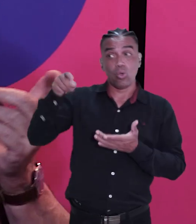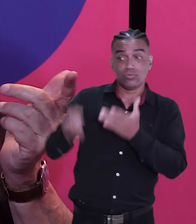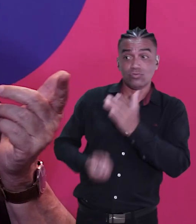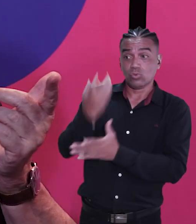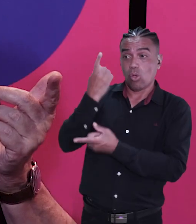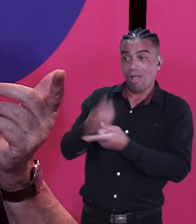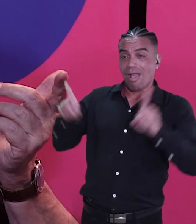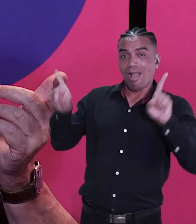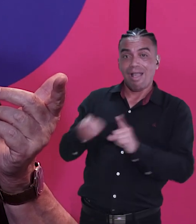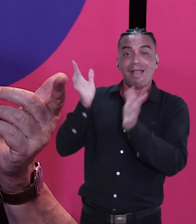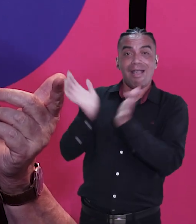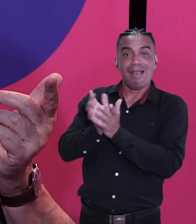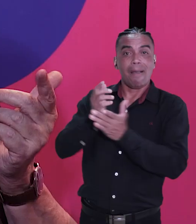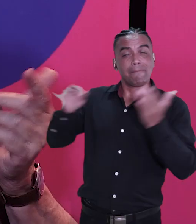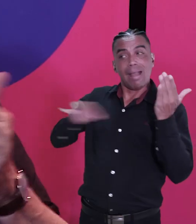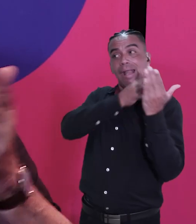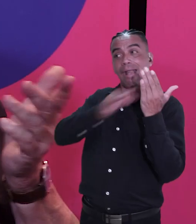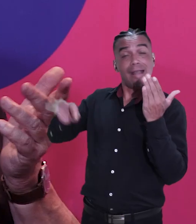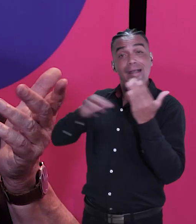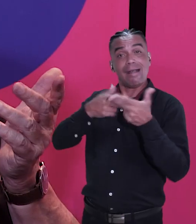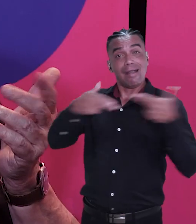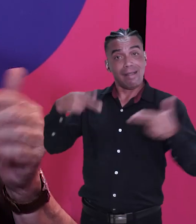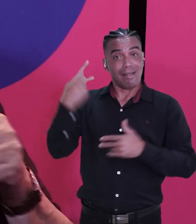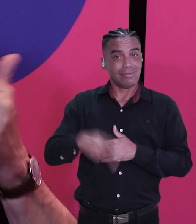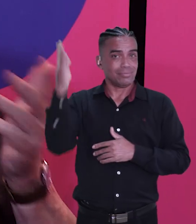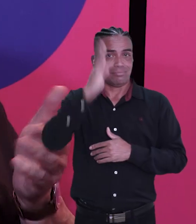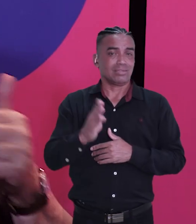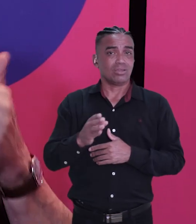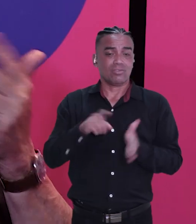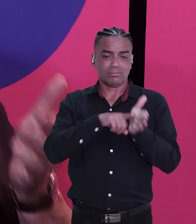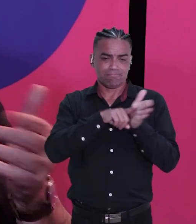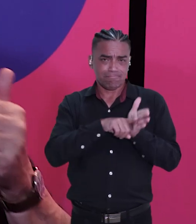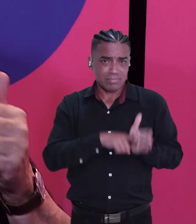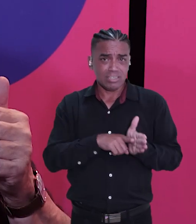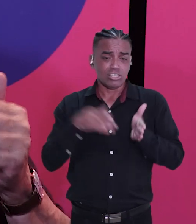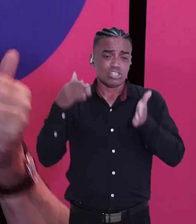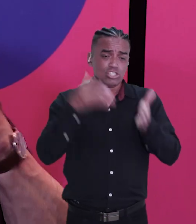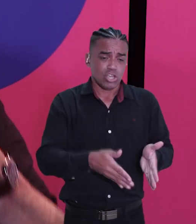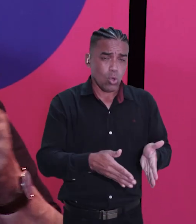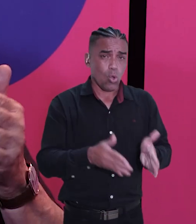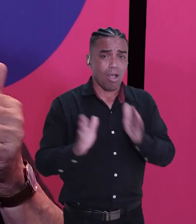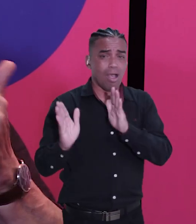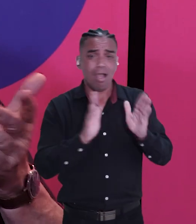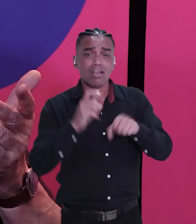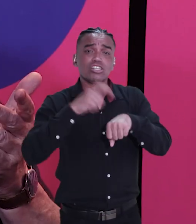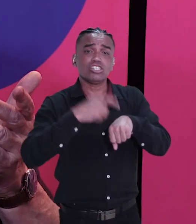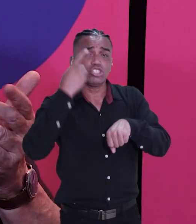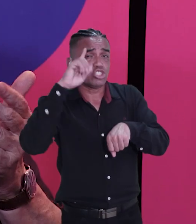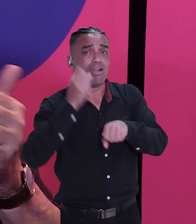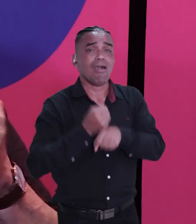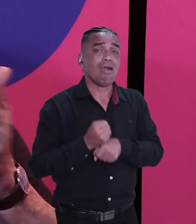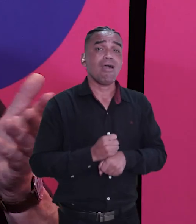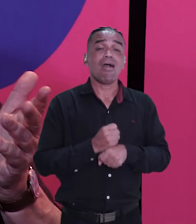tal, fundou a Orquestra Sinfônica Brasileira. Você deve ter muito mais gente. Então você começa a procurar, né, saber quem chegou, quando